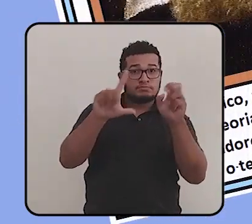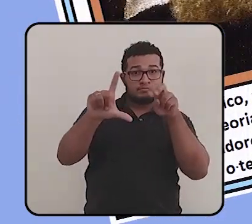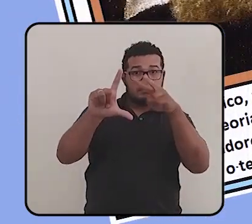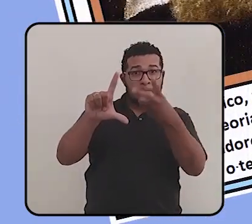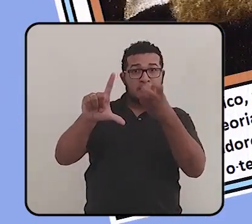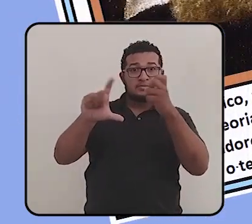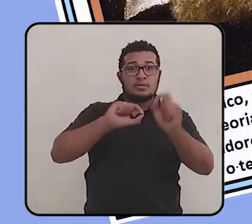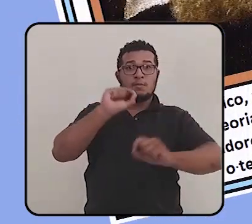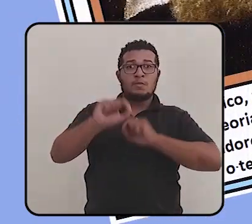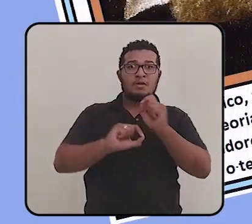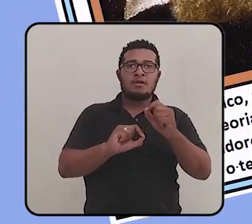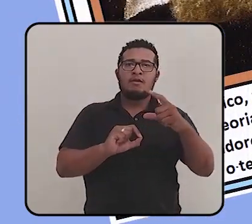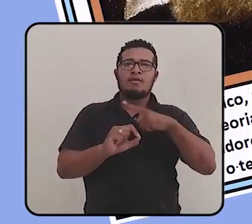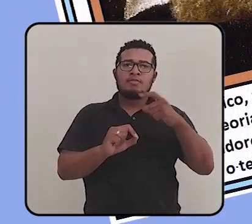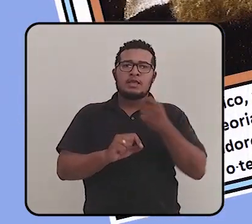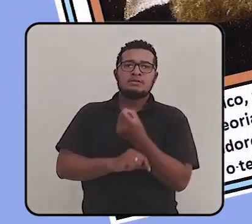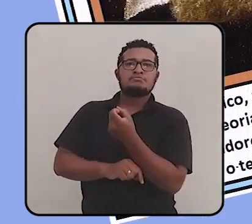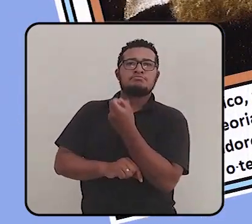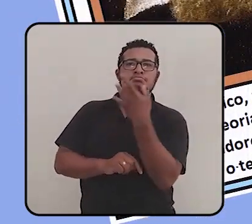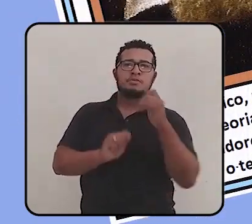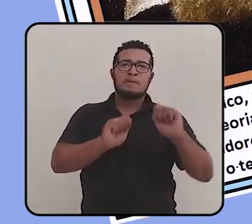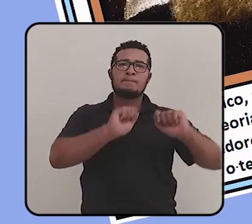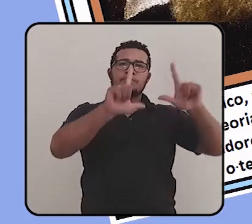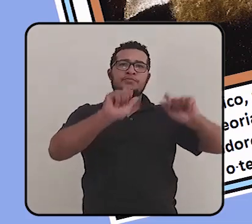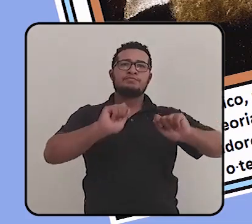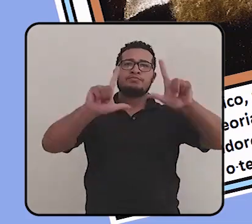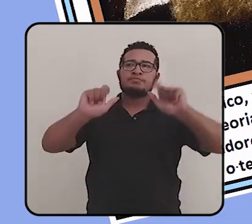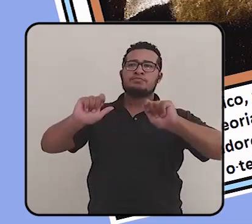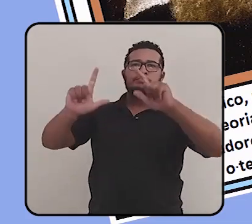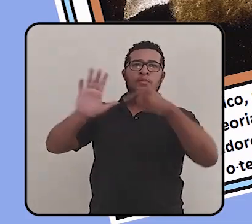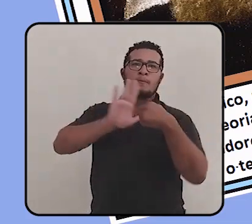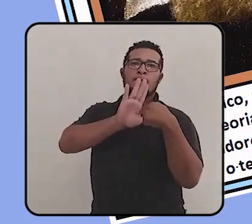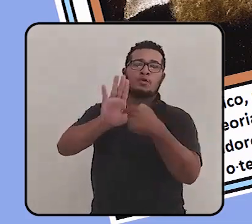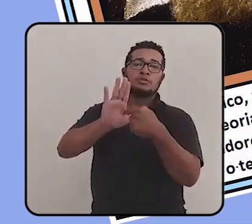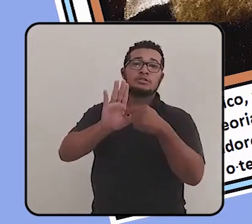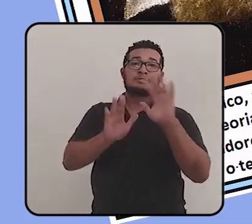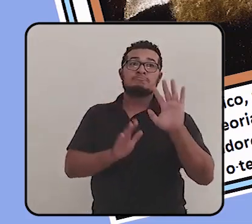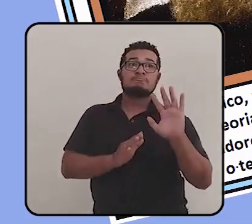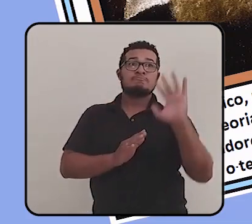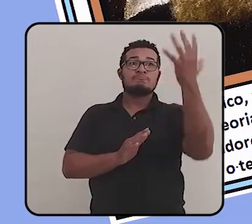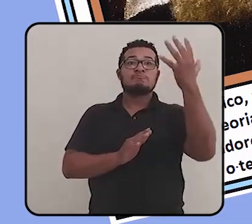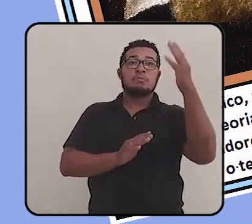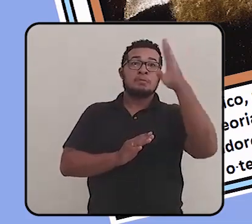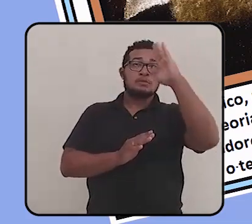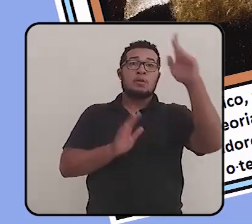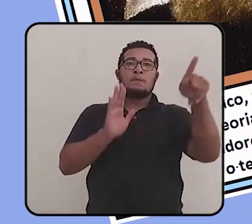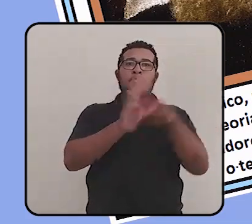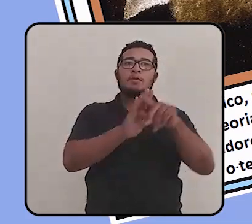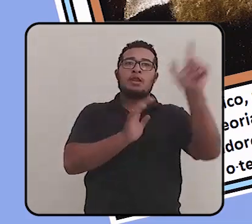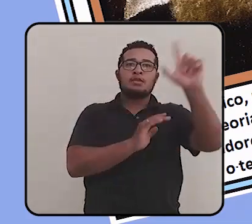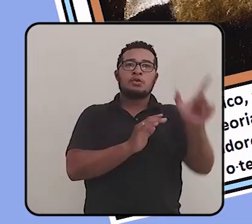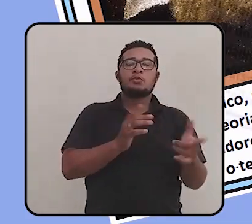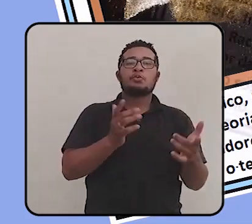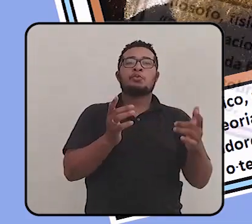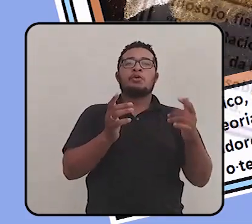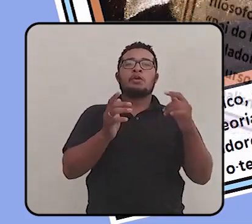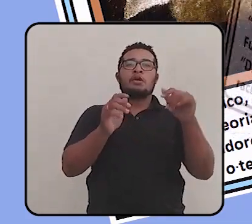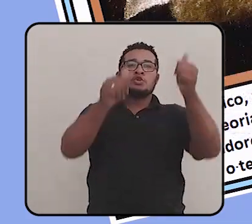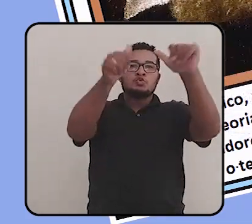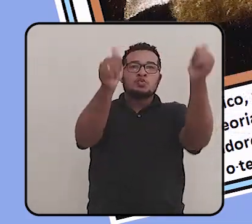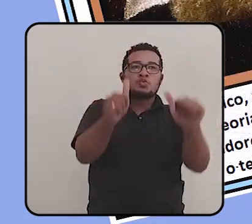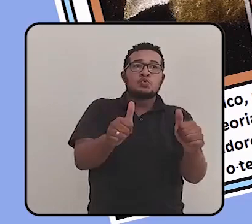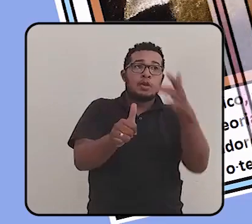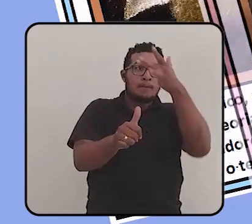retratando dos principais vultos a temperatura escultura da pintura nós temos isaac newton